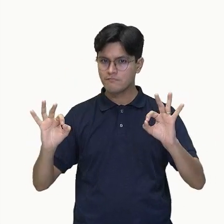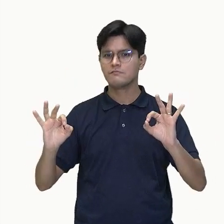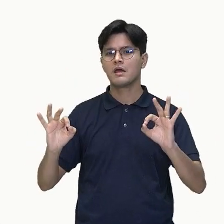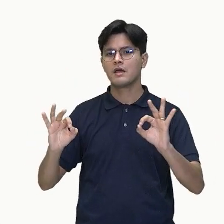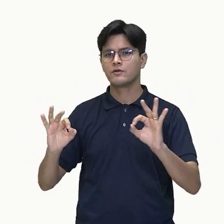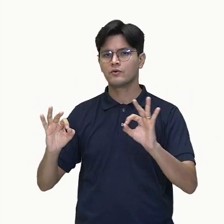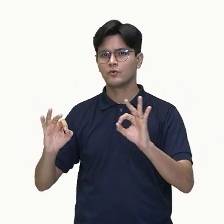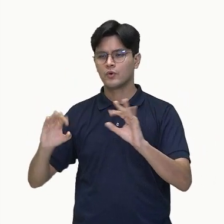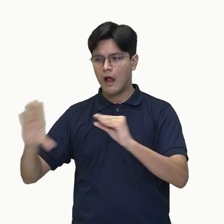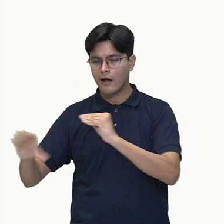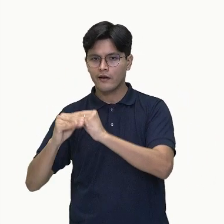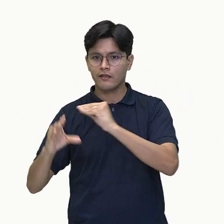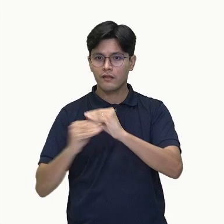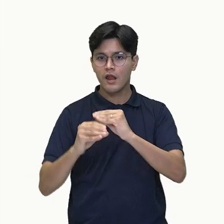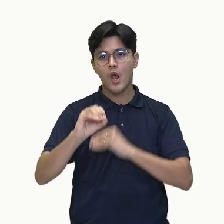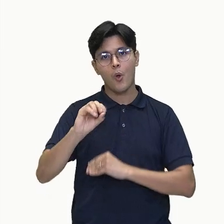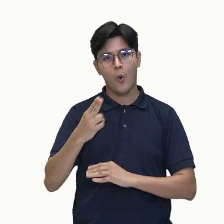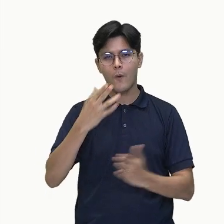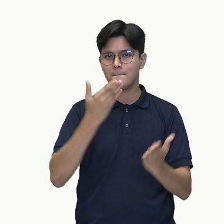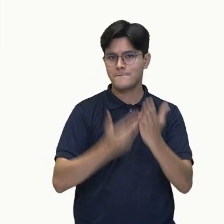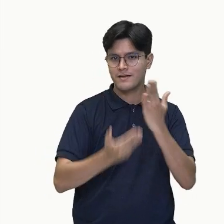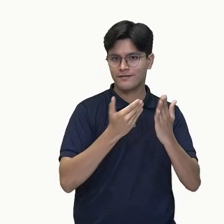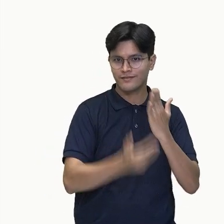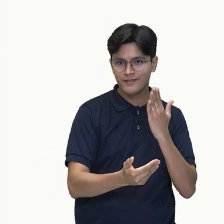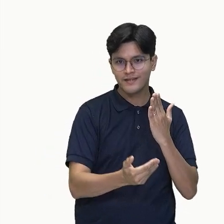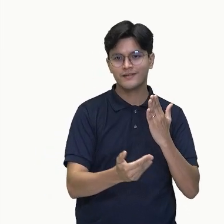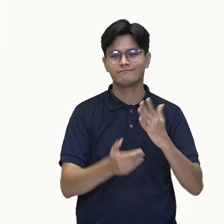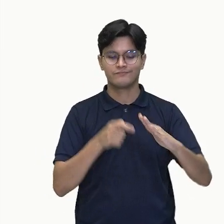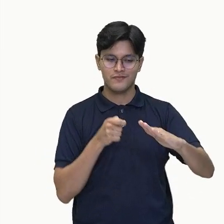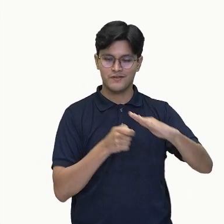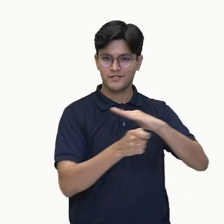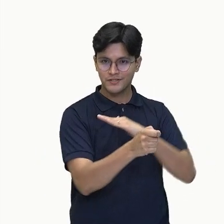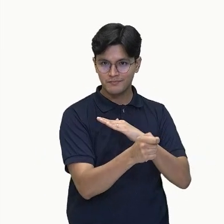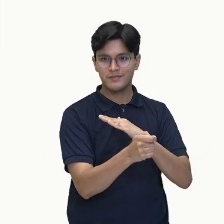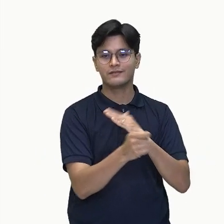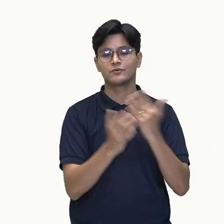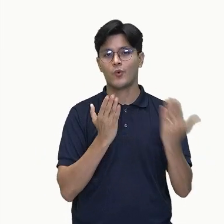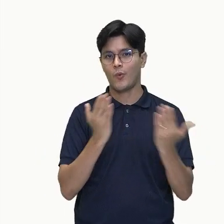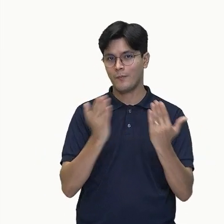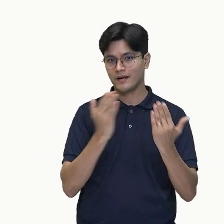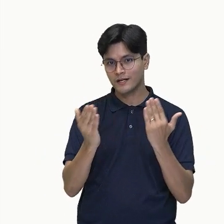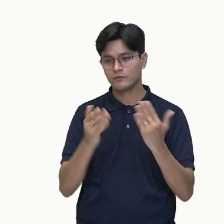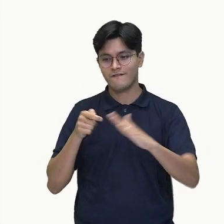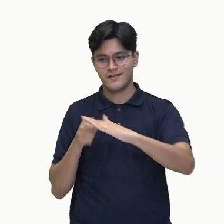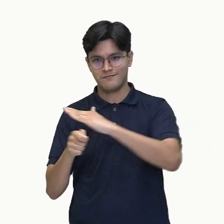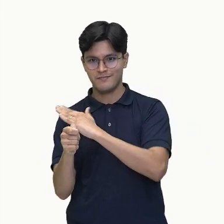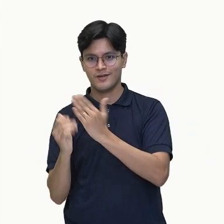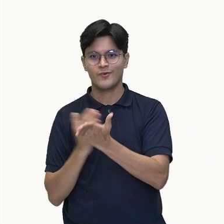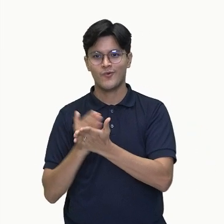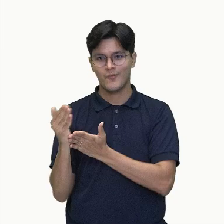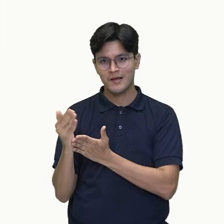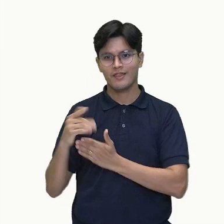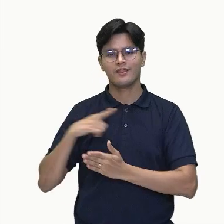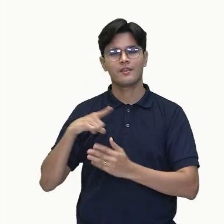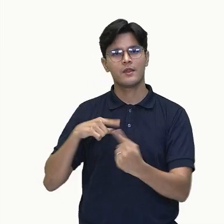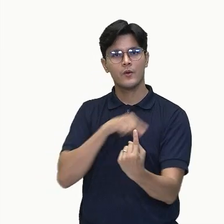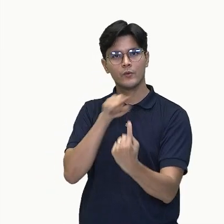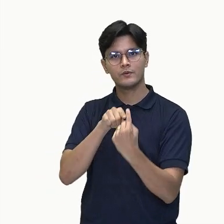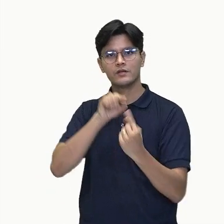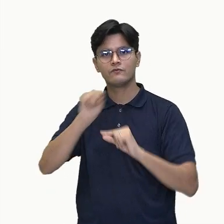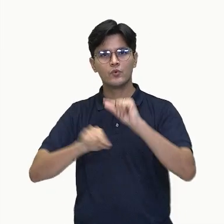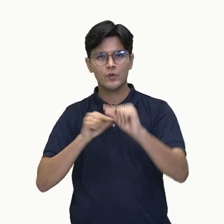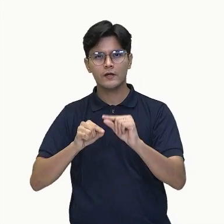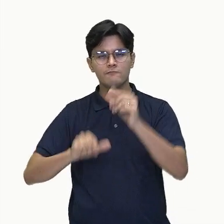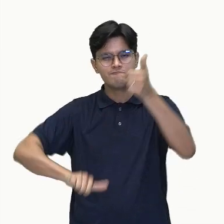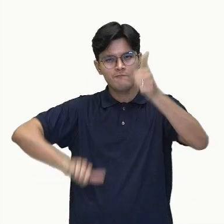investimento em relação ao seu custo inicial. Expresso como uma porcentagem, ela serve para avaliar a rentabilidade